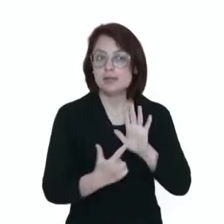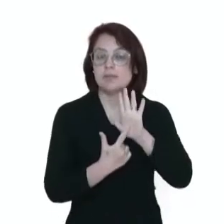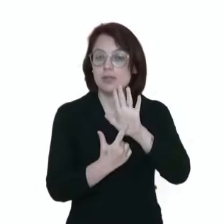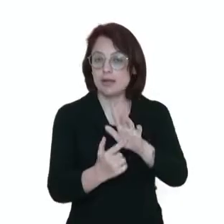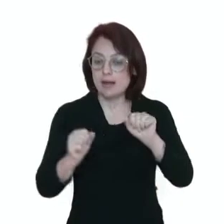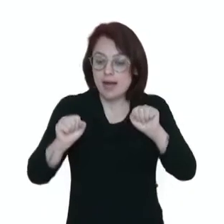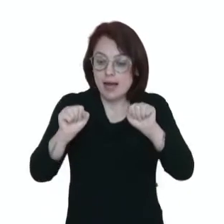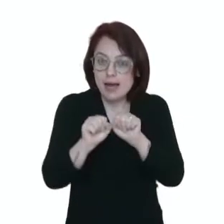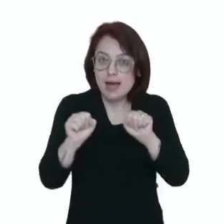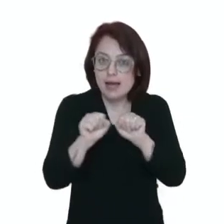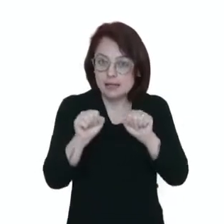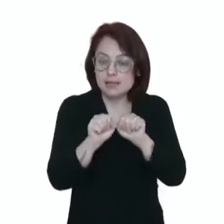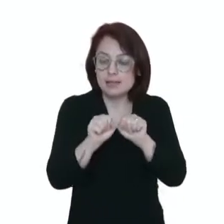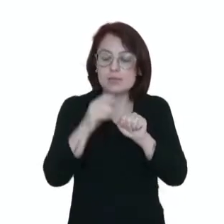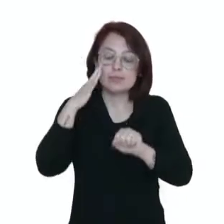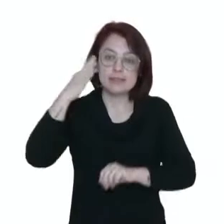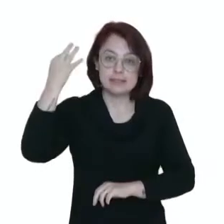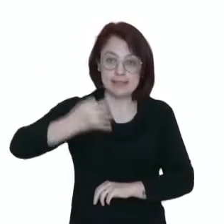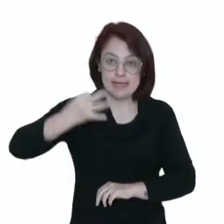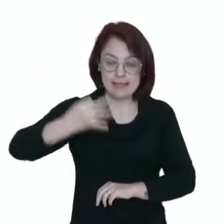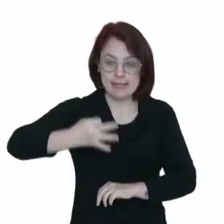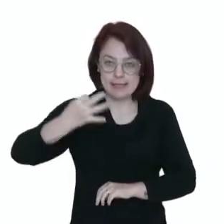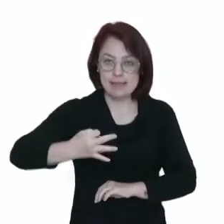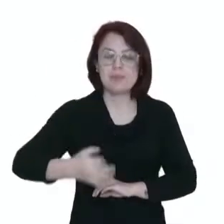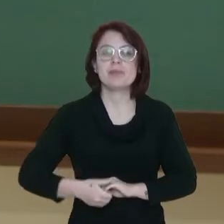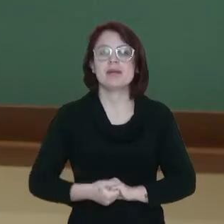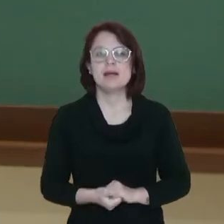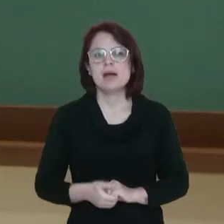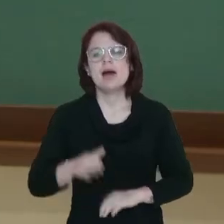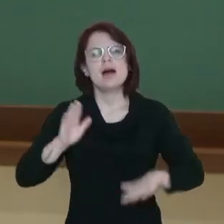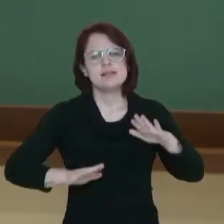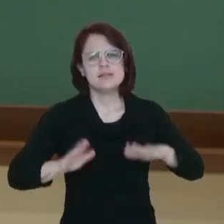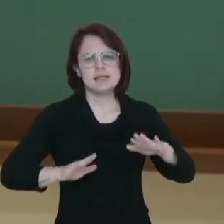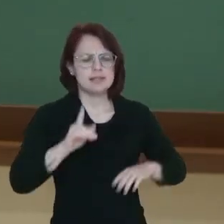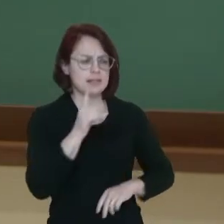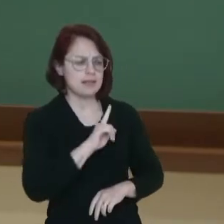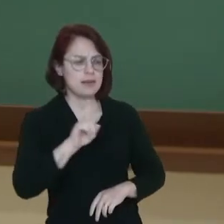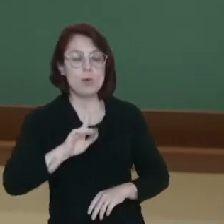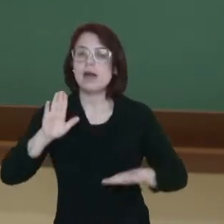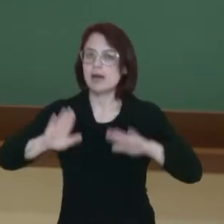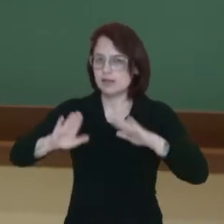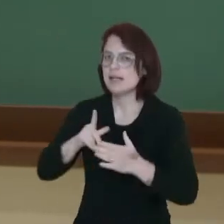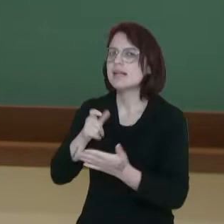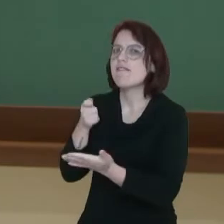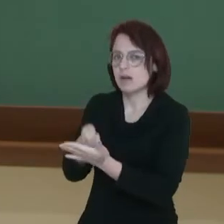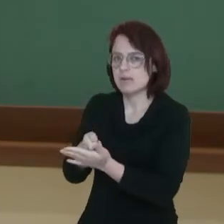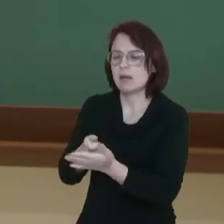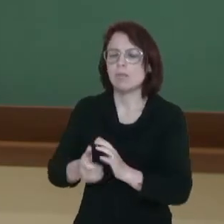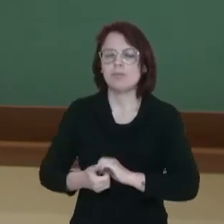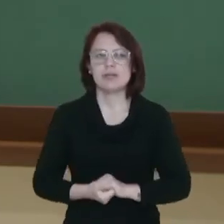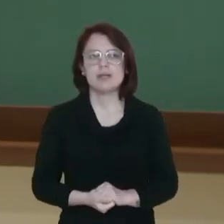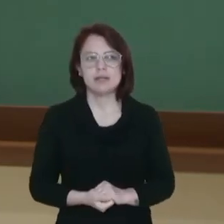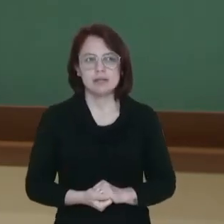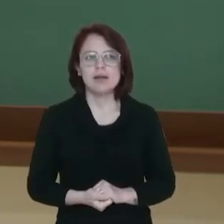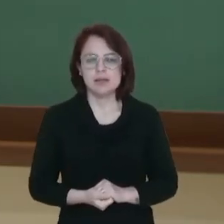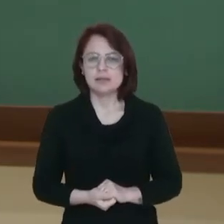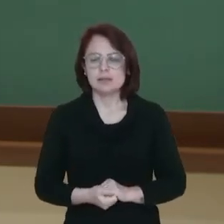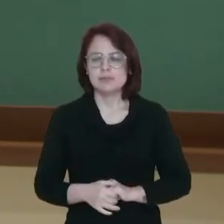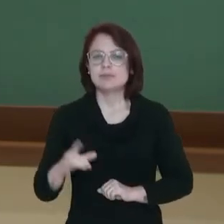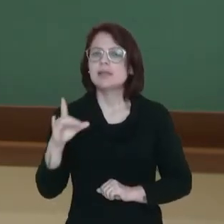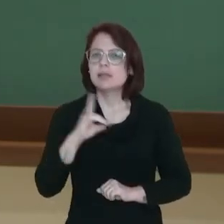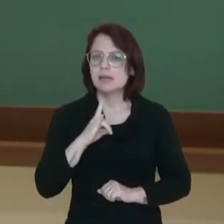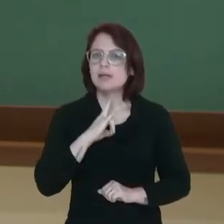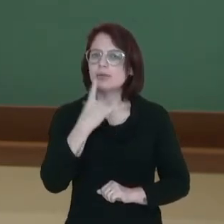ação que manifesta uma certeza, que pode ser uma negação ou uma afirmação, tá bom? Então, isso é o